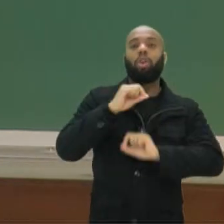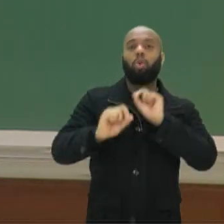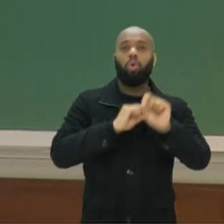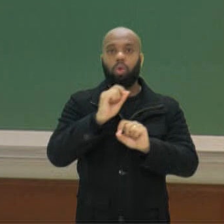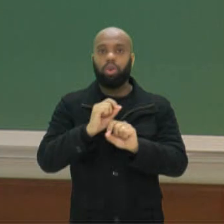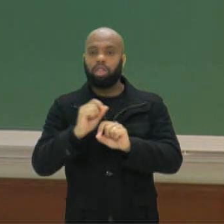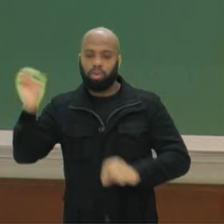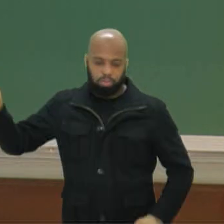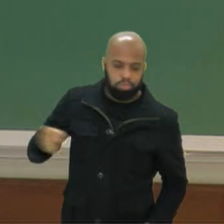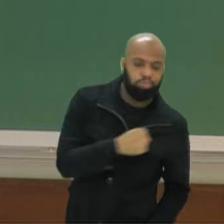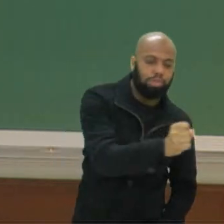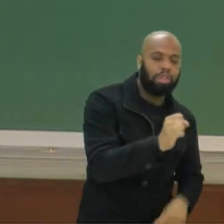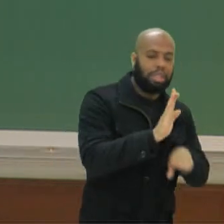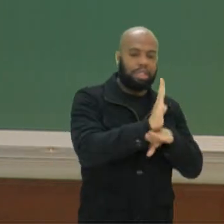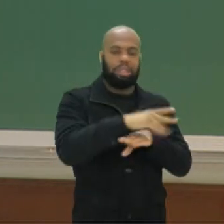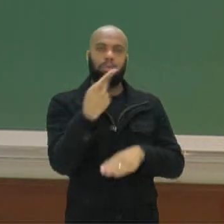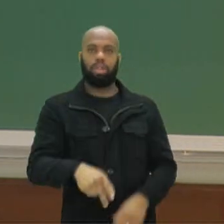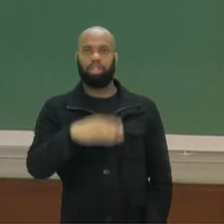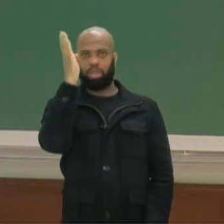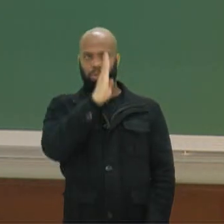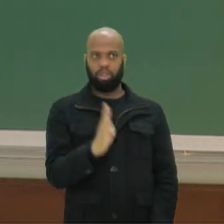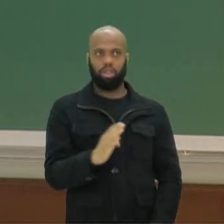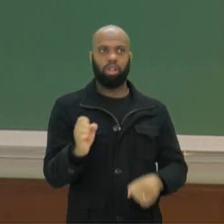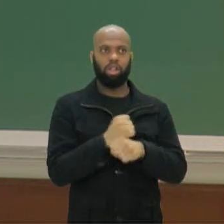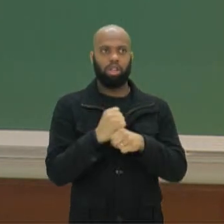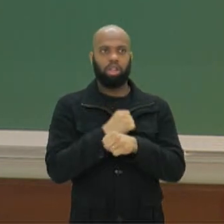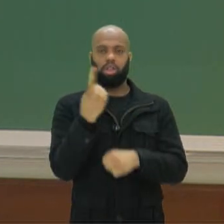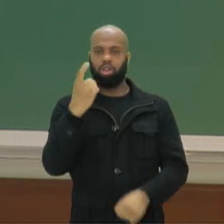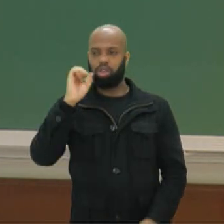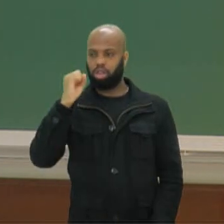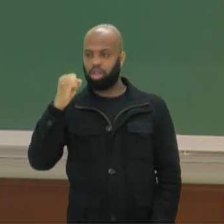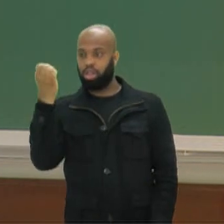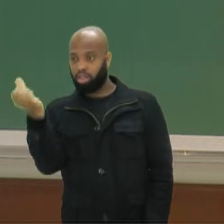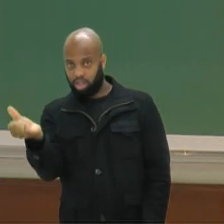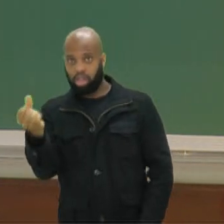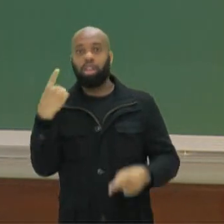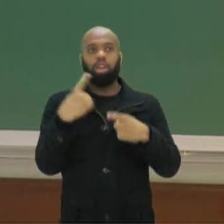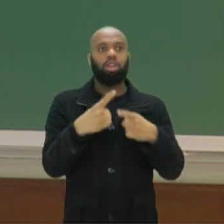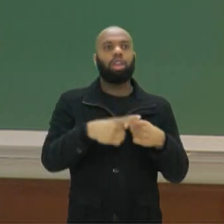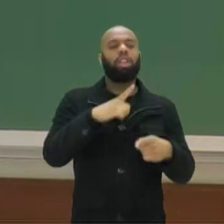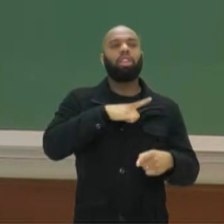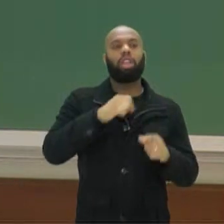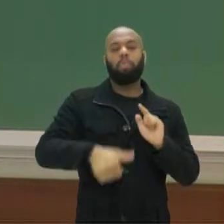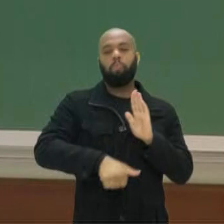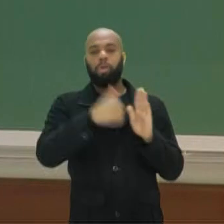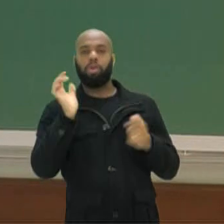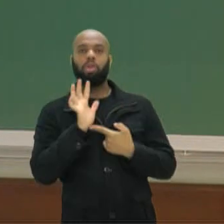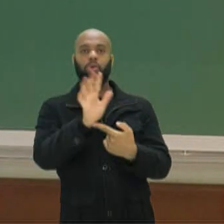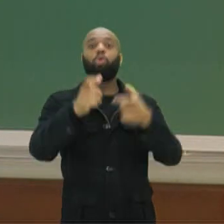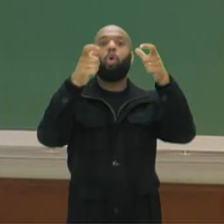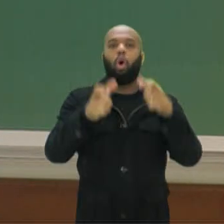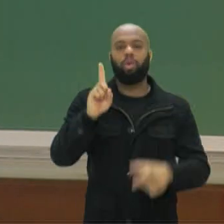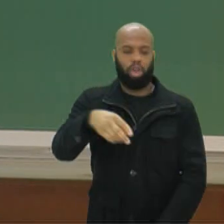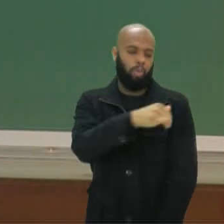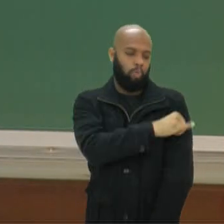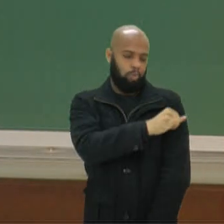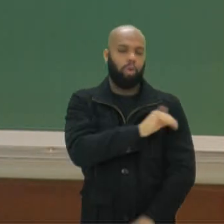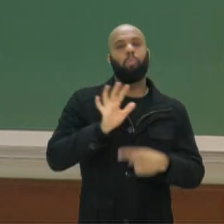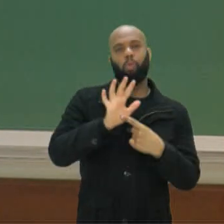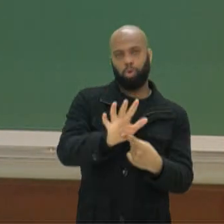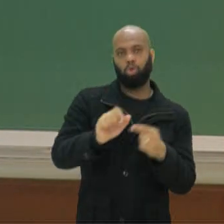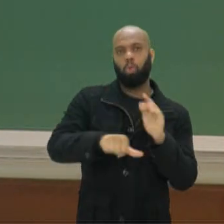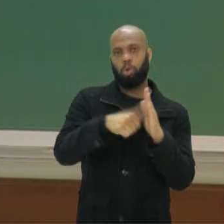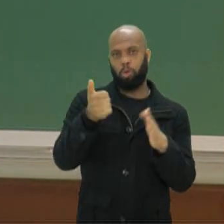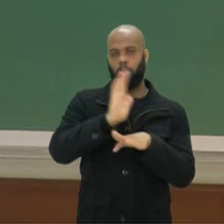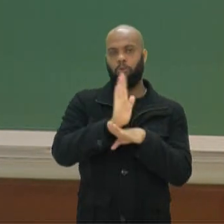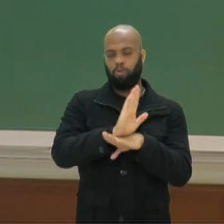cinema aqui no nosso país, em 1886, justamente com a primeira exibição lá na cidade do Rio. Tá